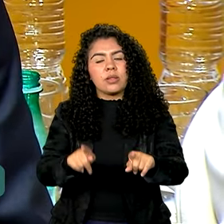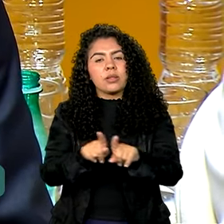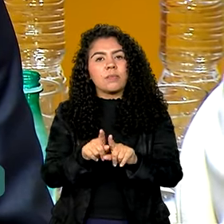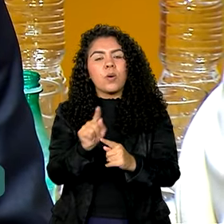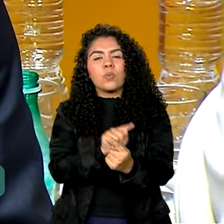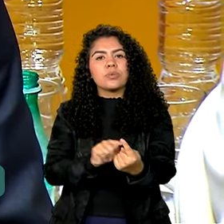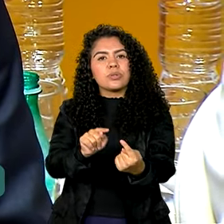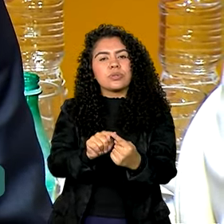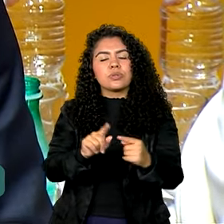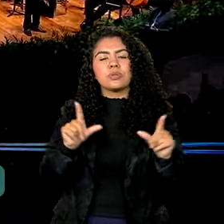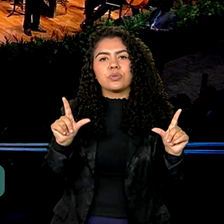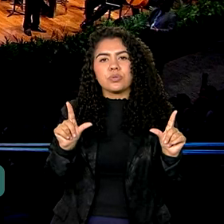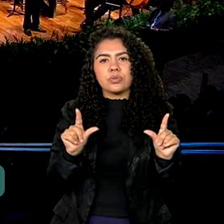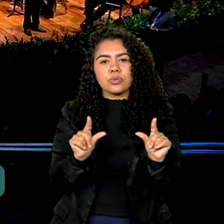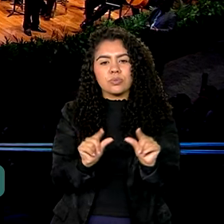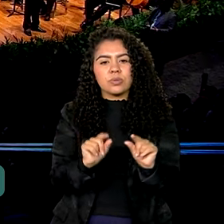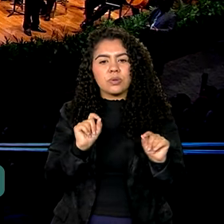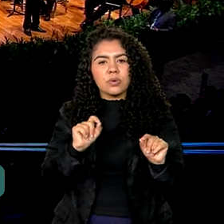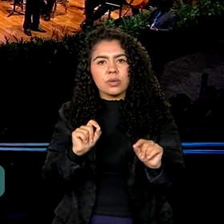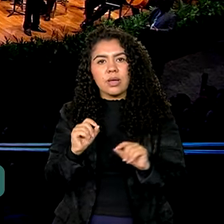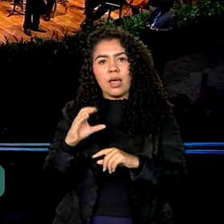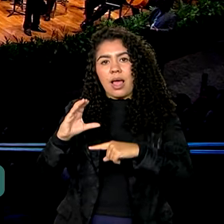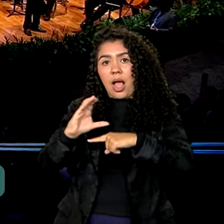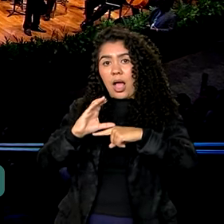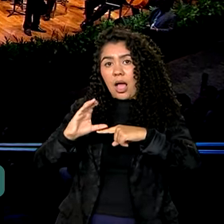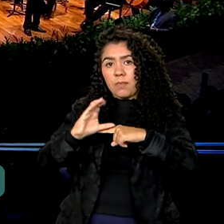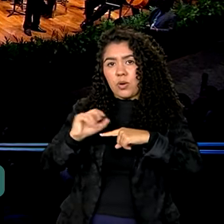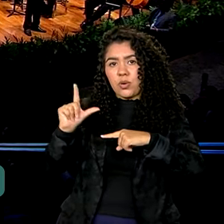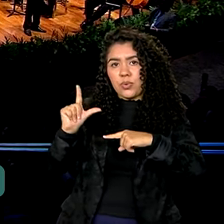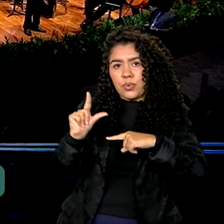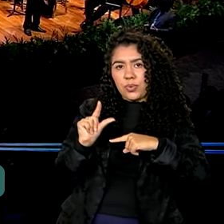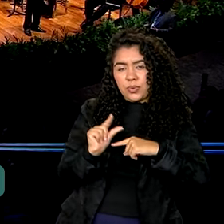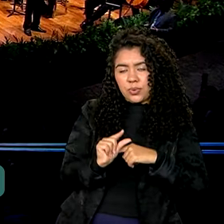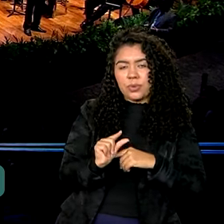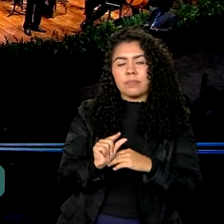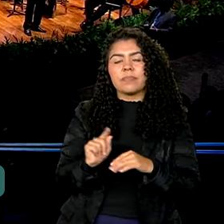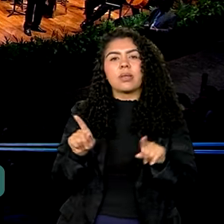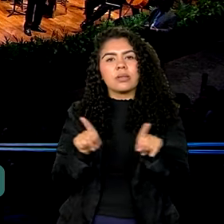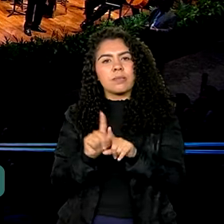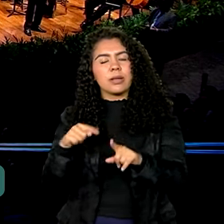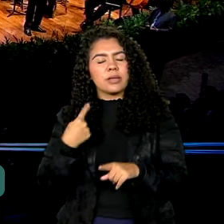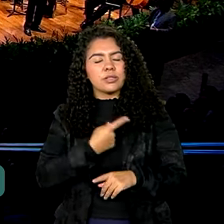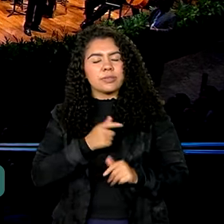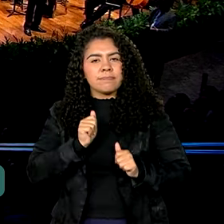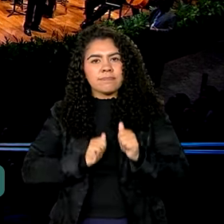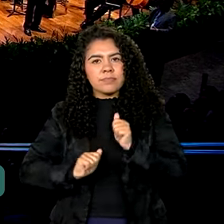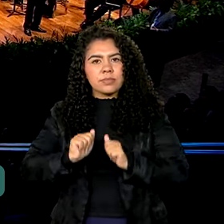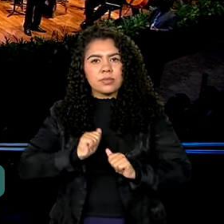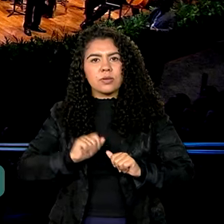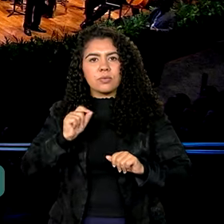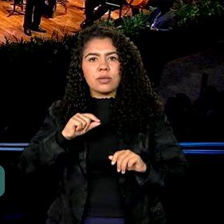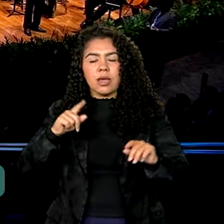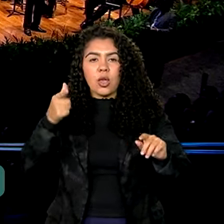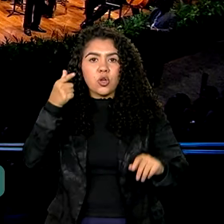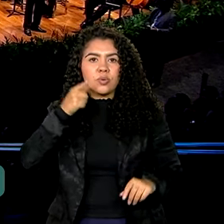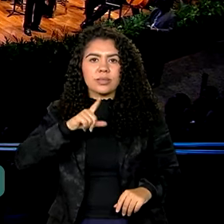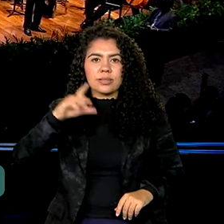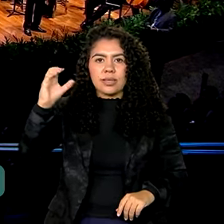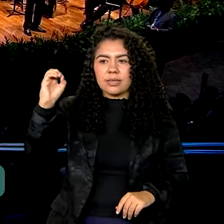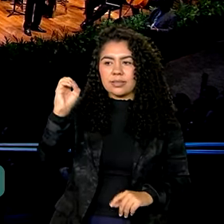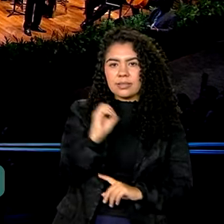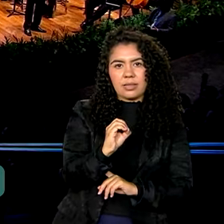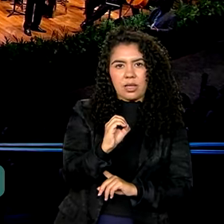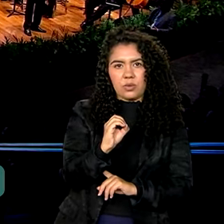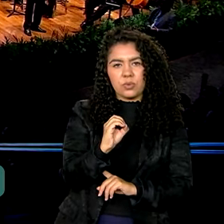reduzindo progressivamente as emissões de carbono. Temos a ambição de chegar a zero emissões, o net